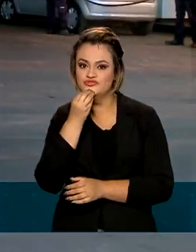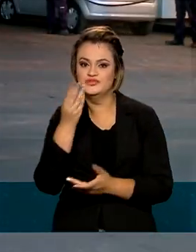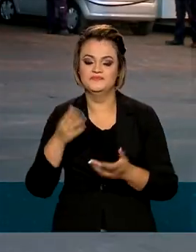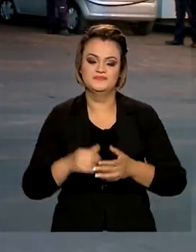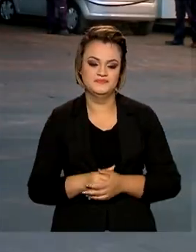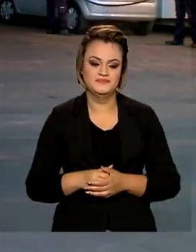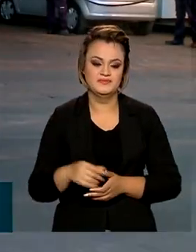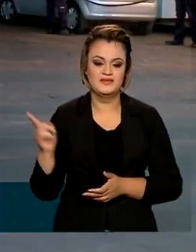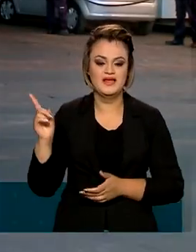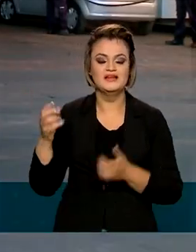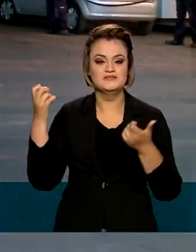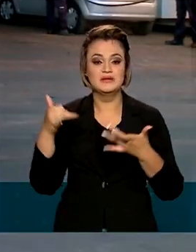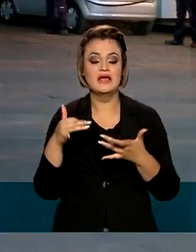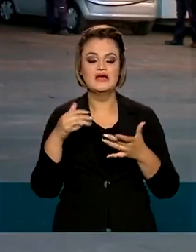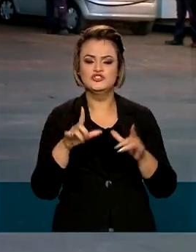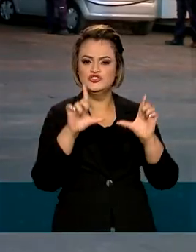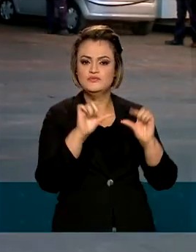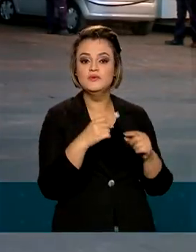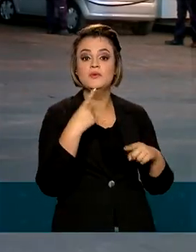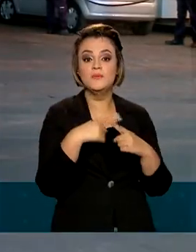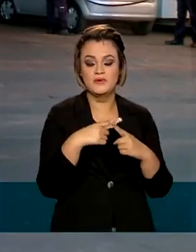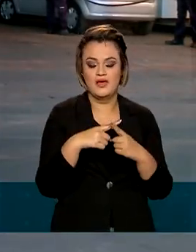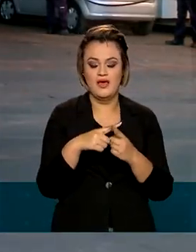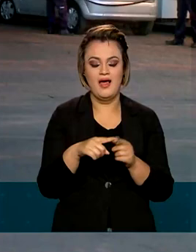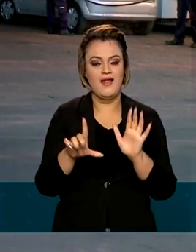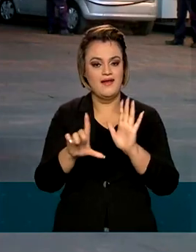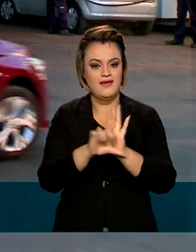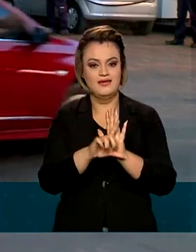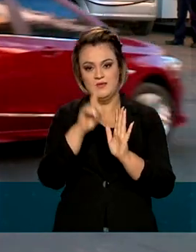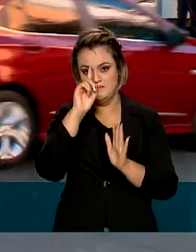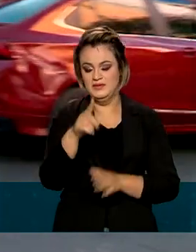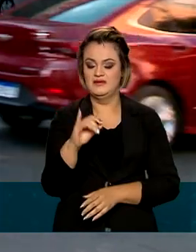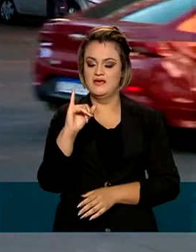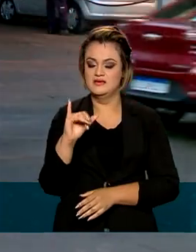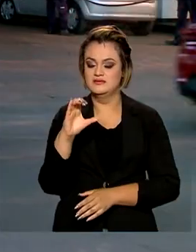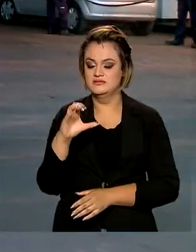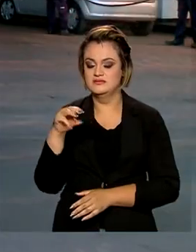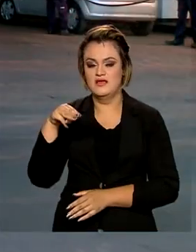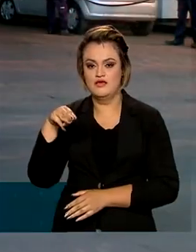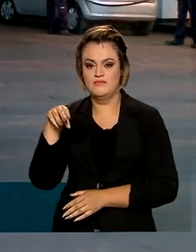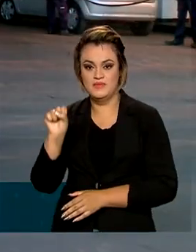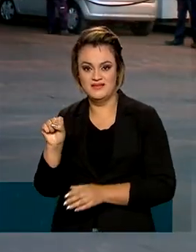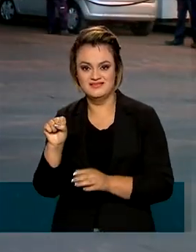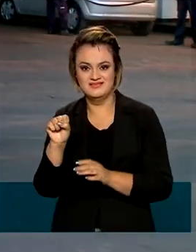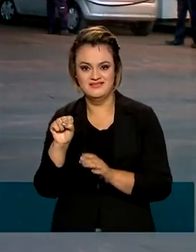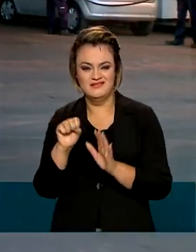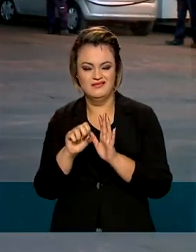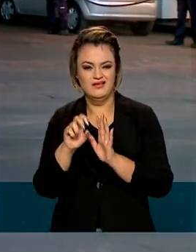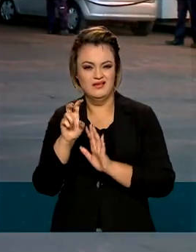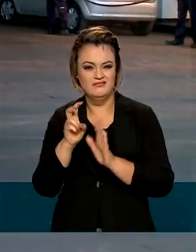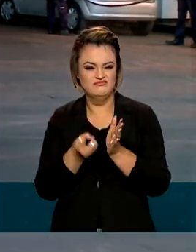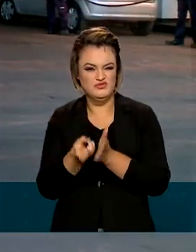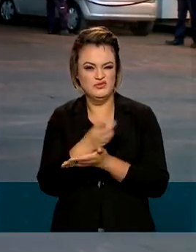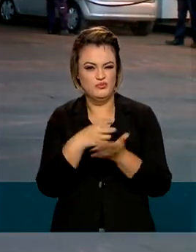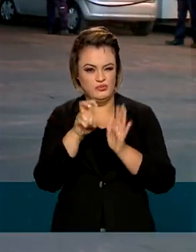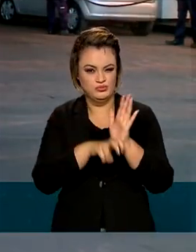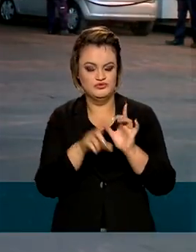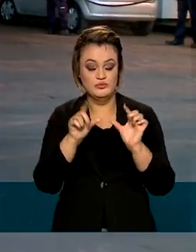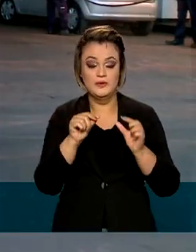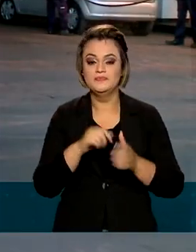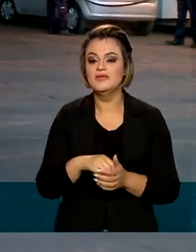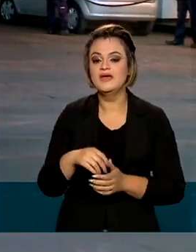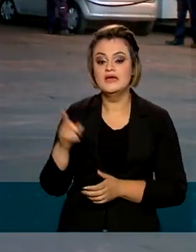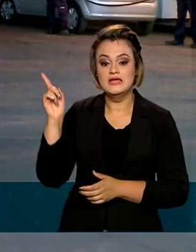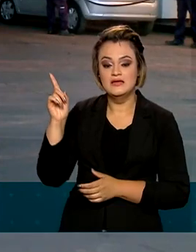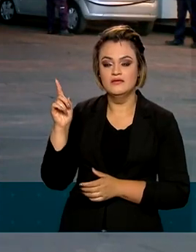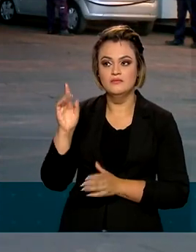queda é reflexo da lei que limitou a 18% a cobrança de ICMS sobre os combustíveis, com destaque para a gasolina